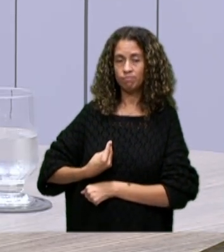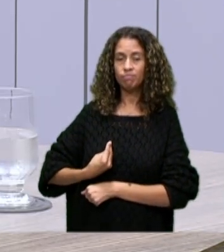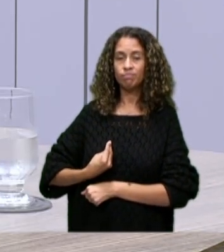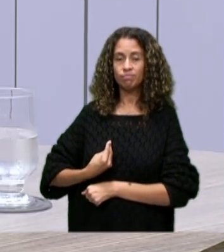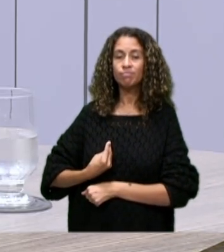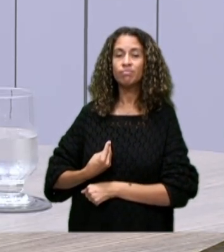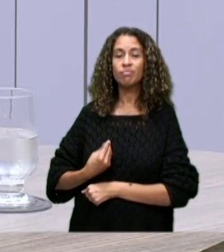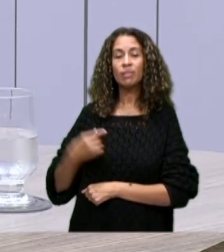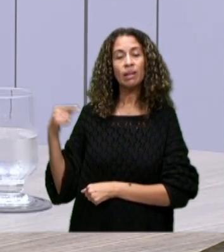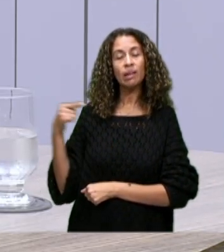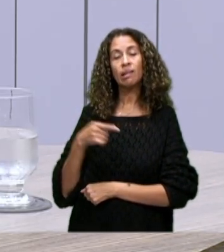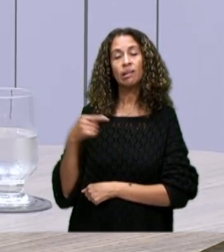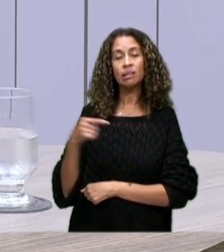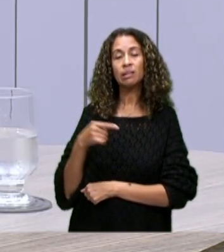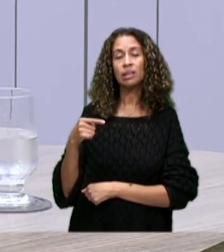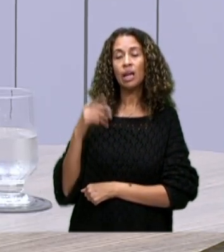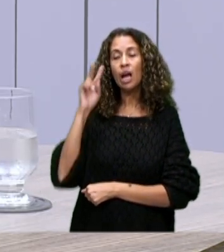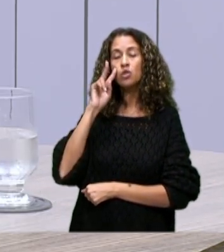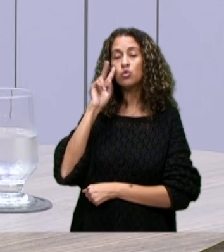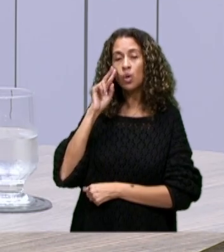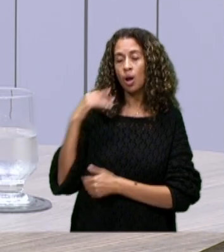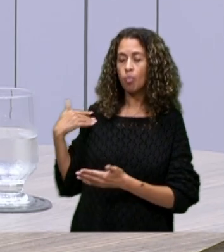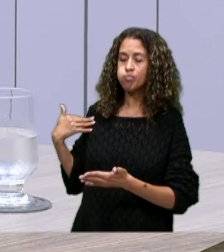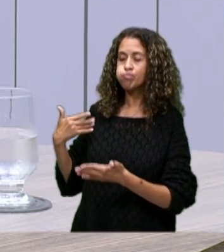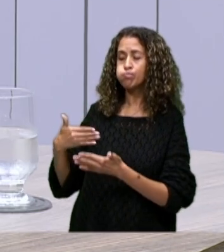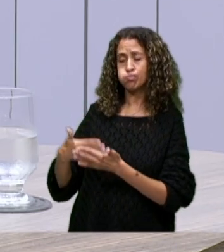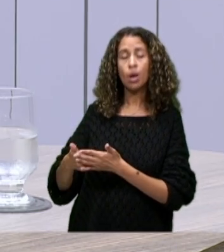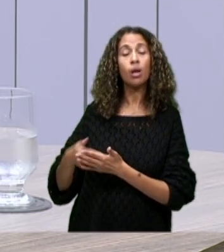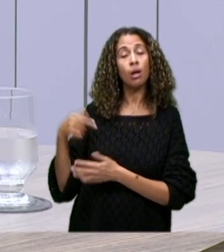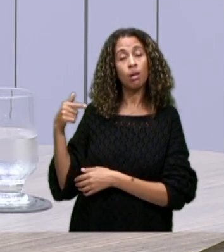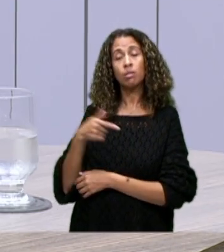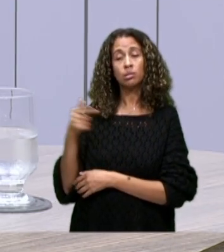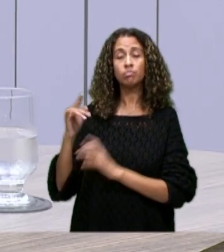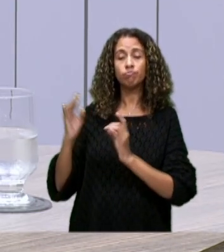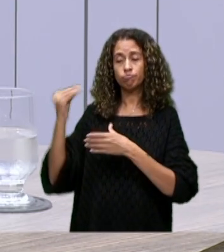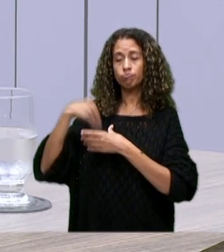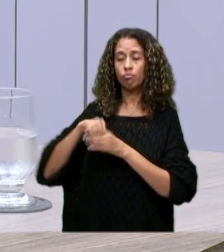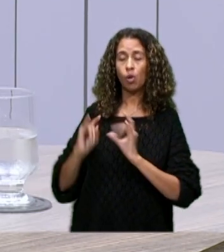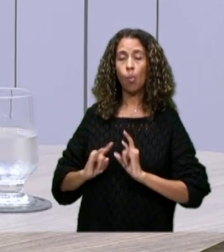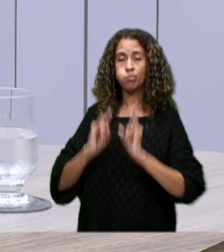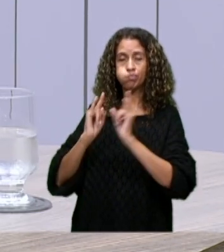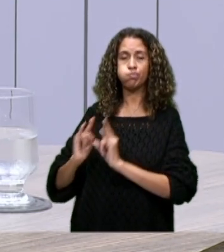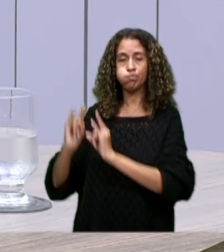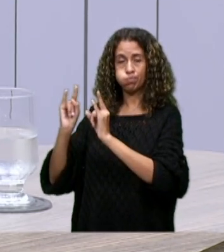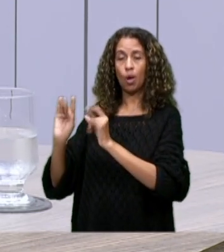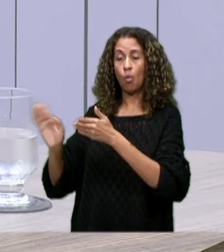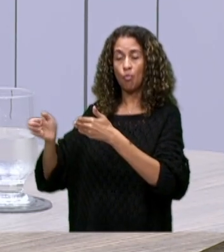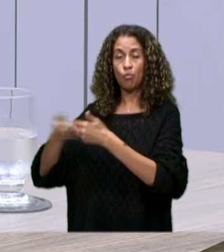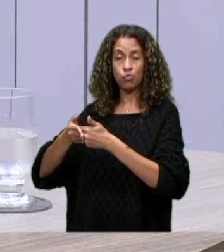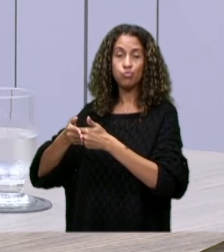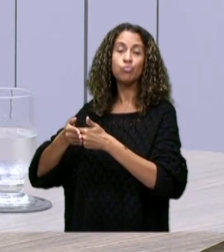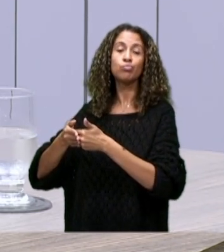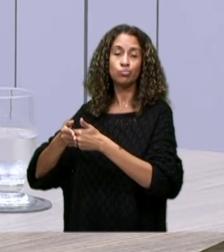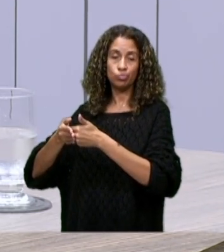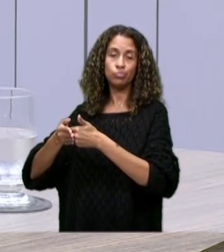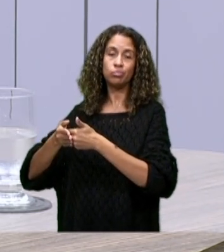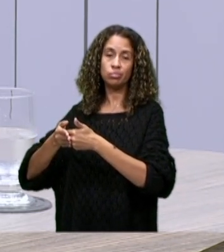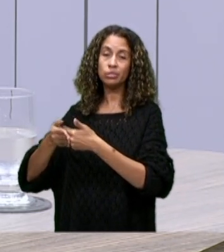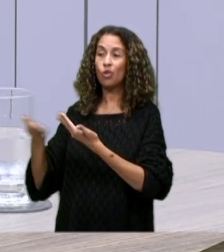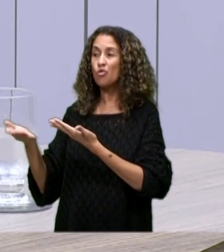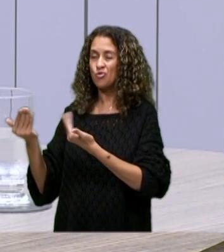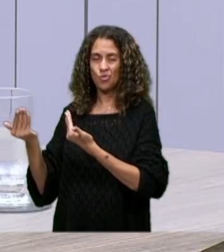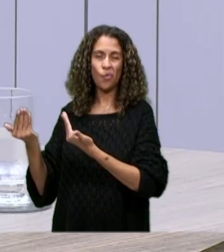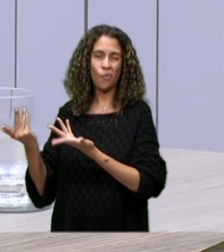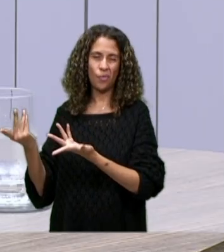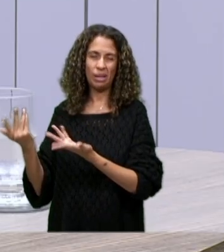se passa um pouco ali dentro, um pouco não, até bastante dentro desse condomínio fechado, como é muito atual,